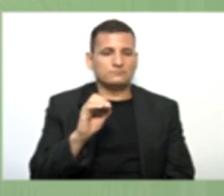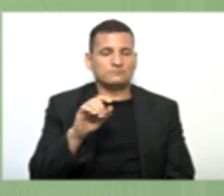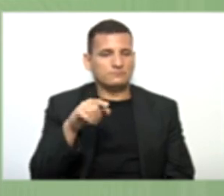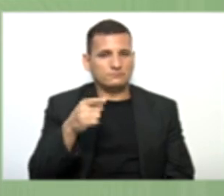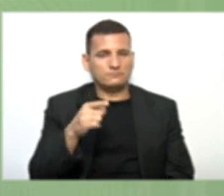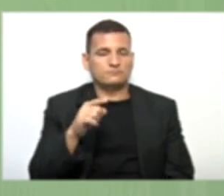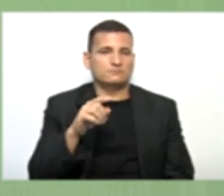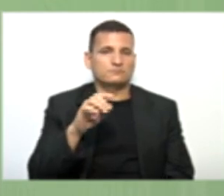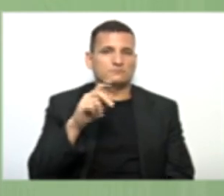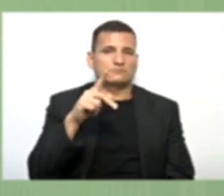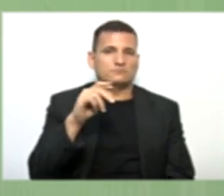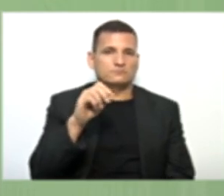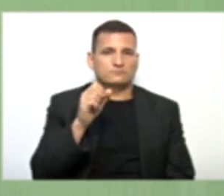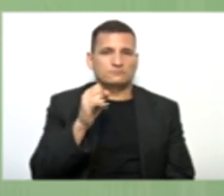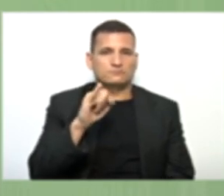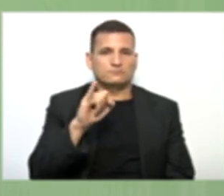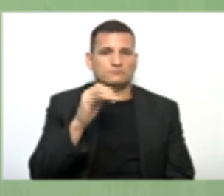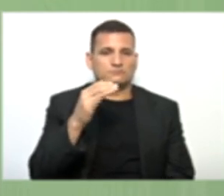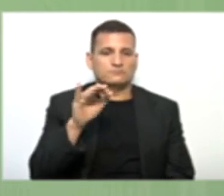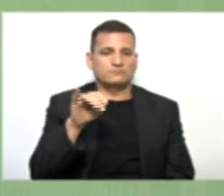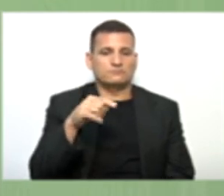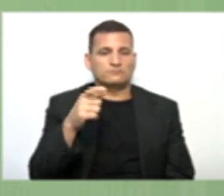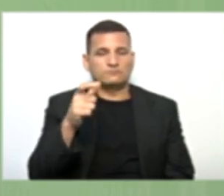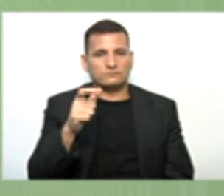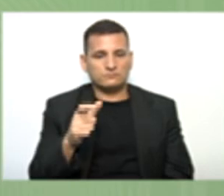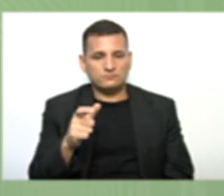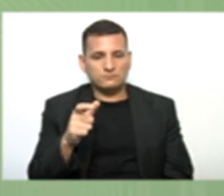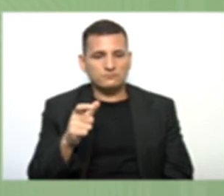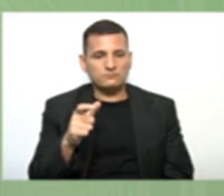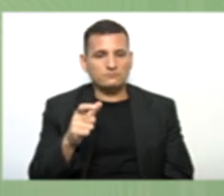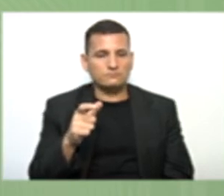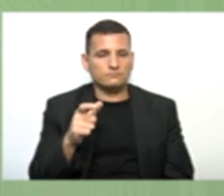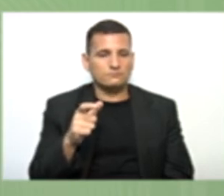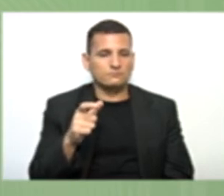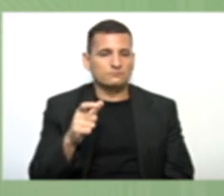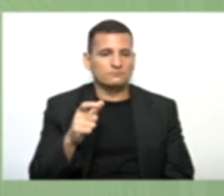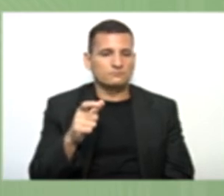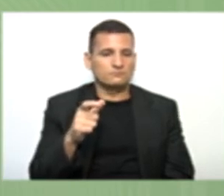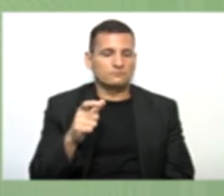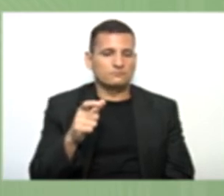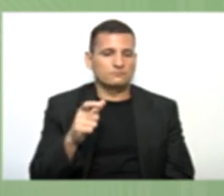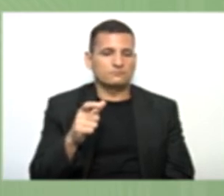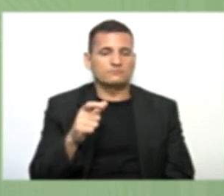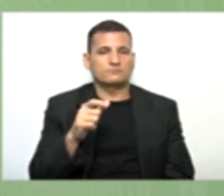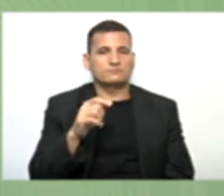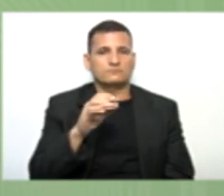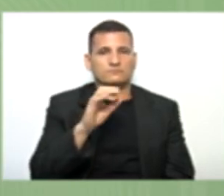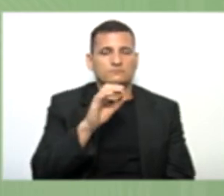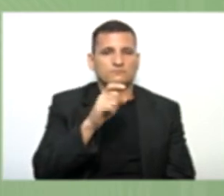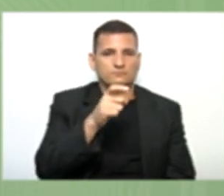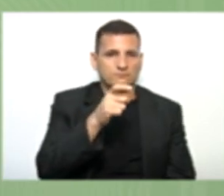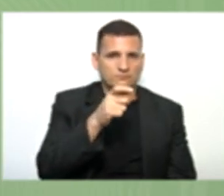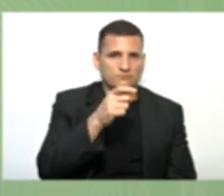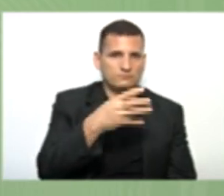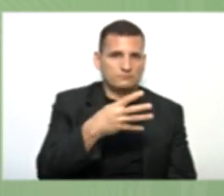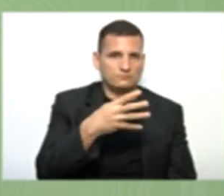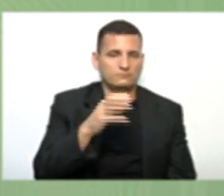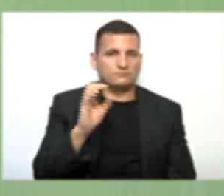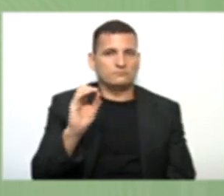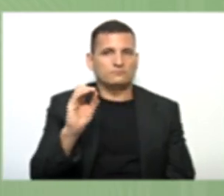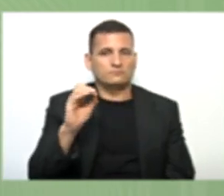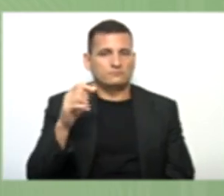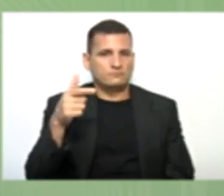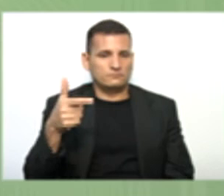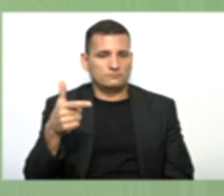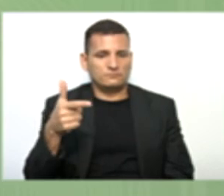com a posição. Ou seja, aqui está X, entrou com 4. Bolinha pode entrar aqui com, sei lá, com